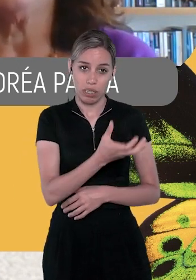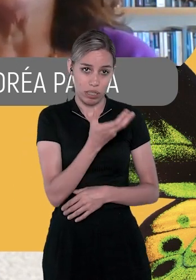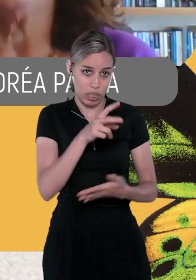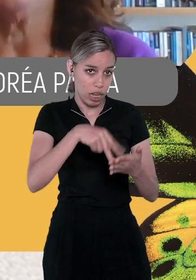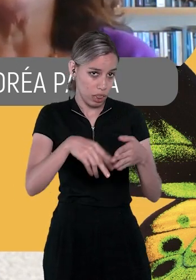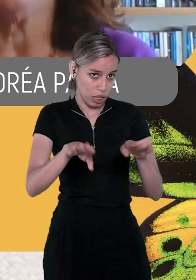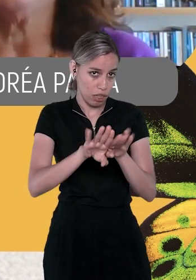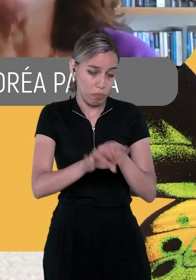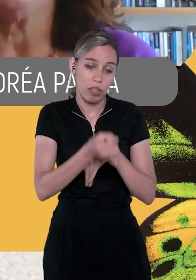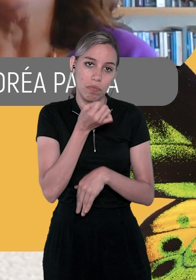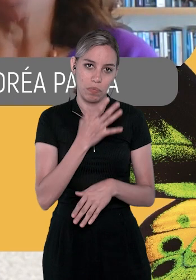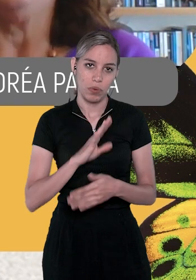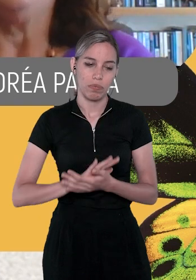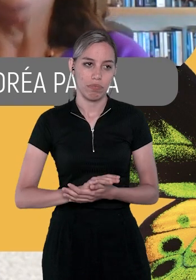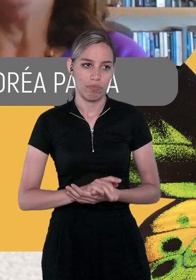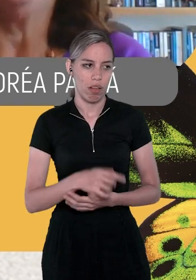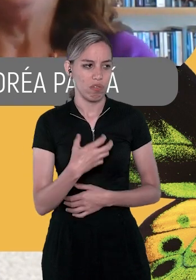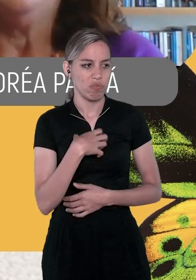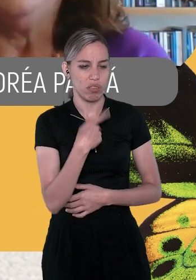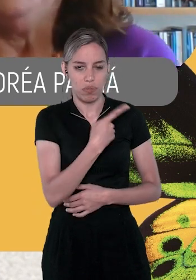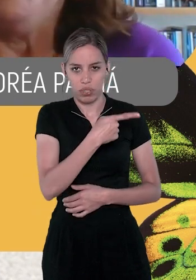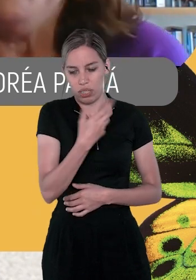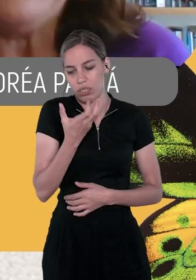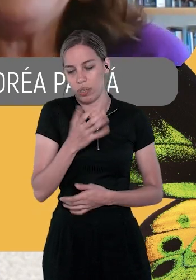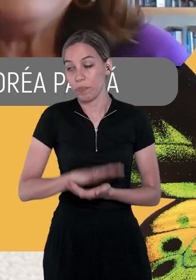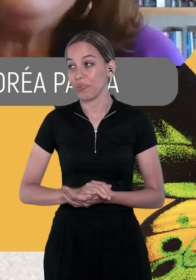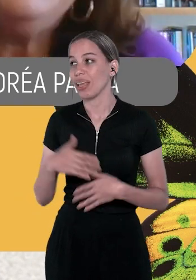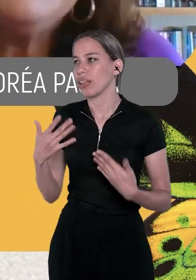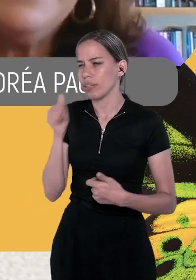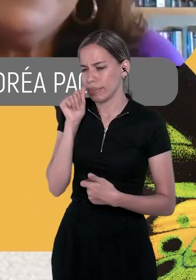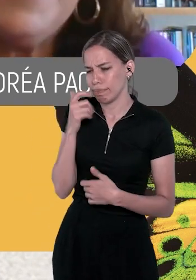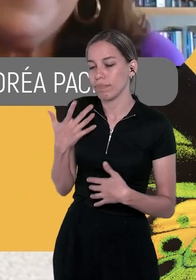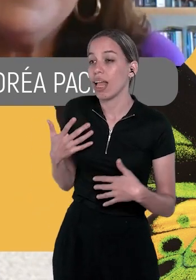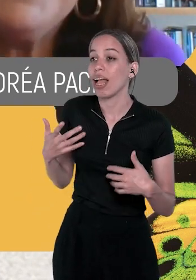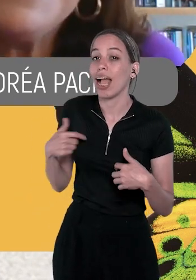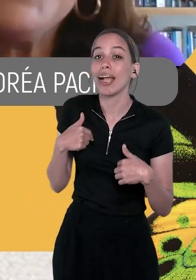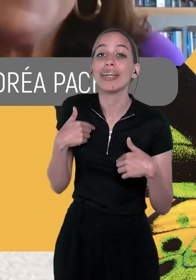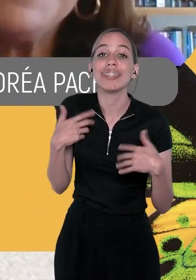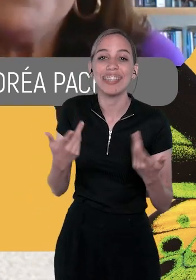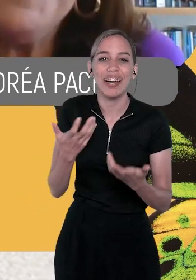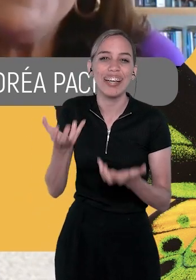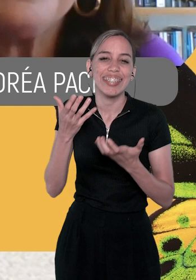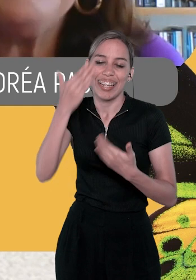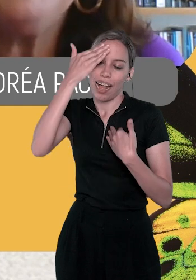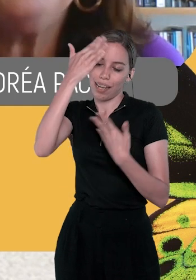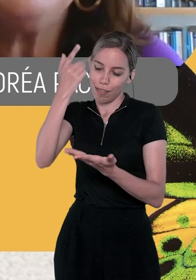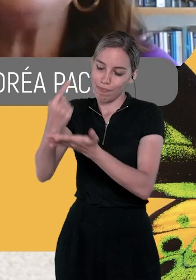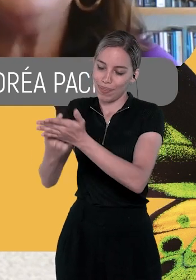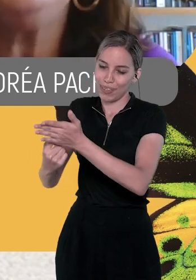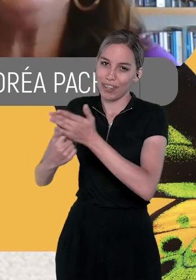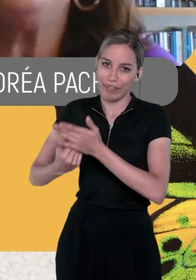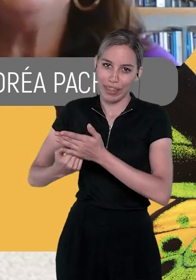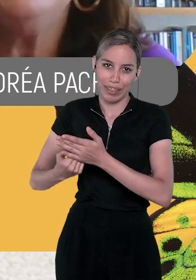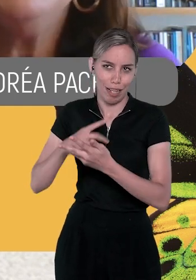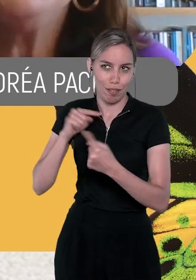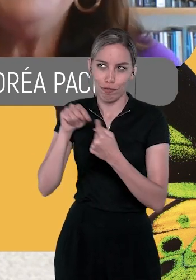também seria bom, do jeito que você quiser. Bom, eu quero agradecer a vocês por esse convite, que para mim foi um